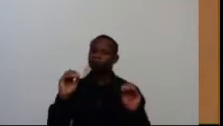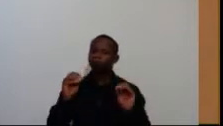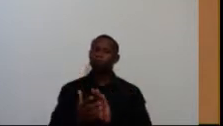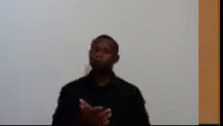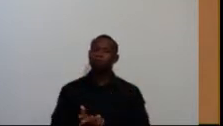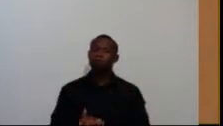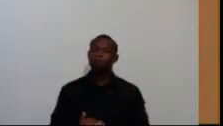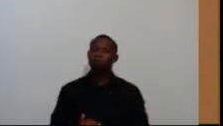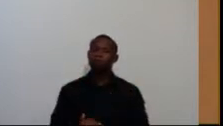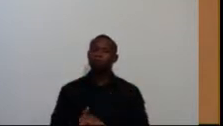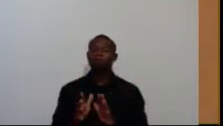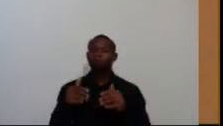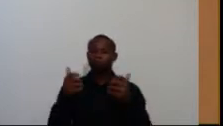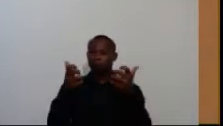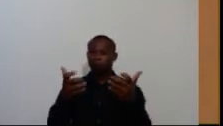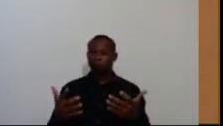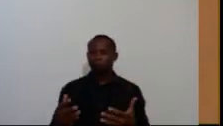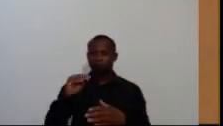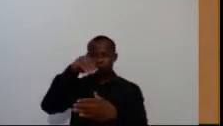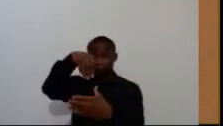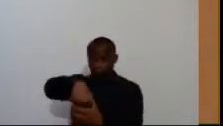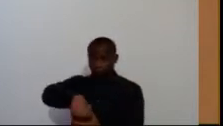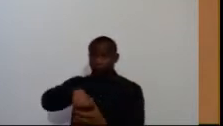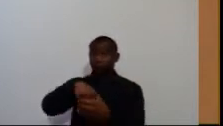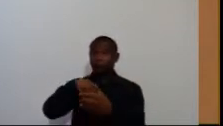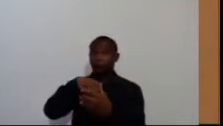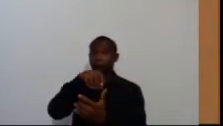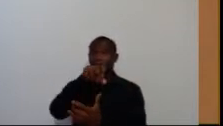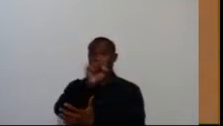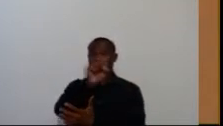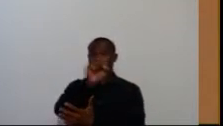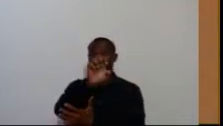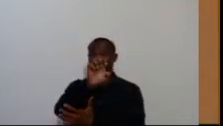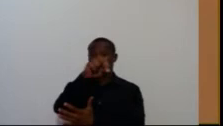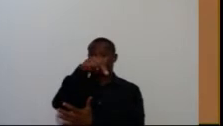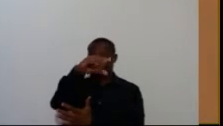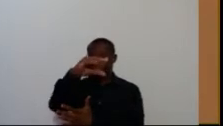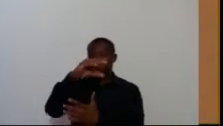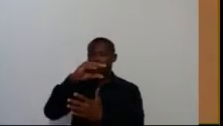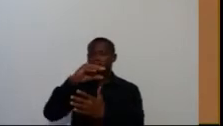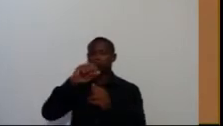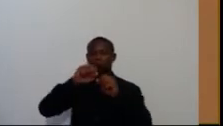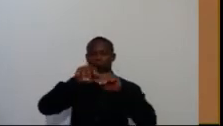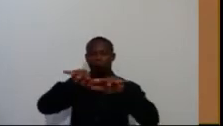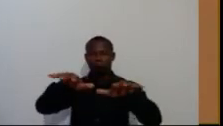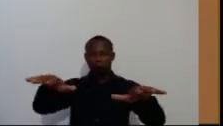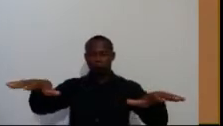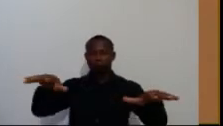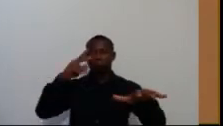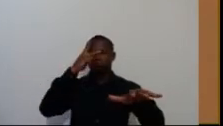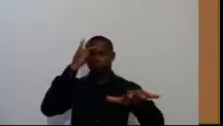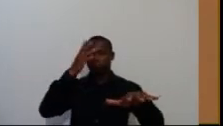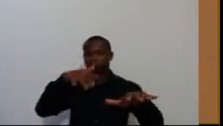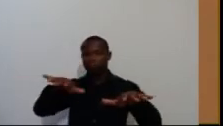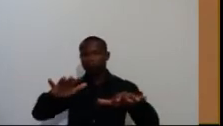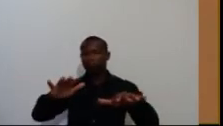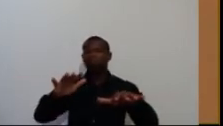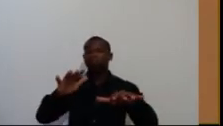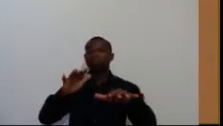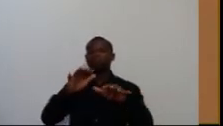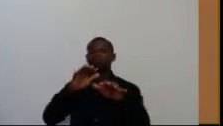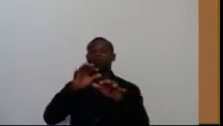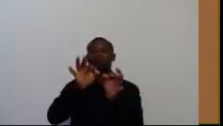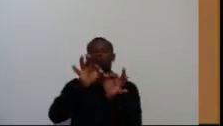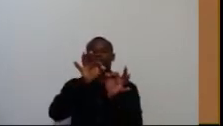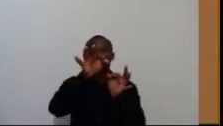a atuação da rede, né, educação à distância, no SENAC, ela passou a atuar num novo